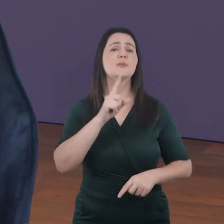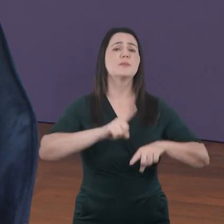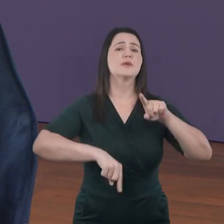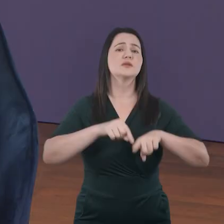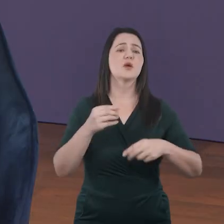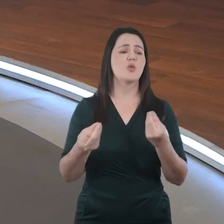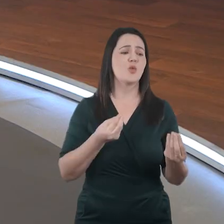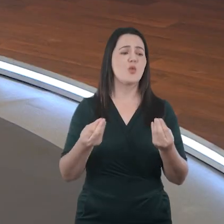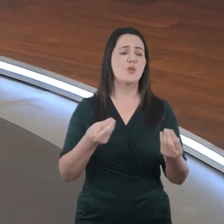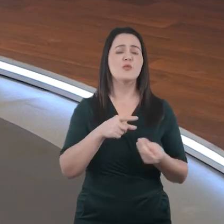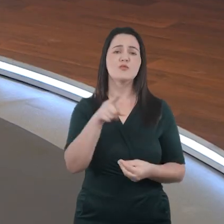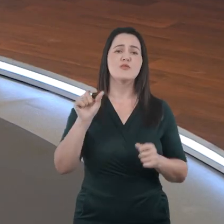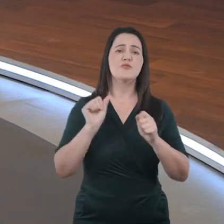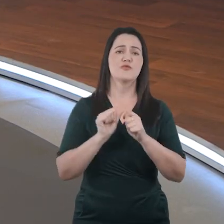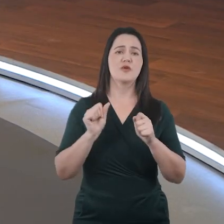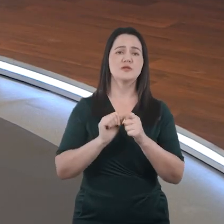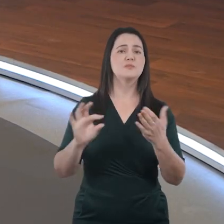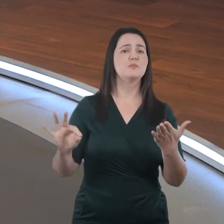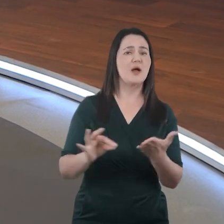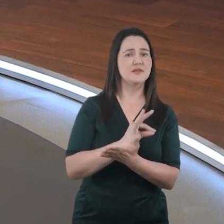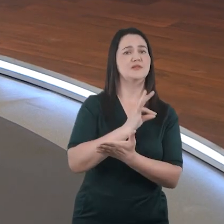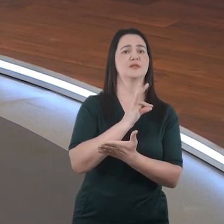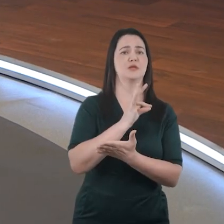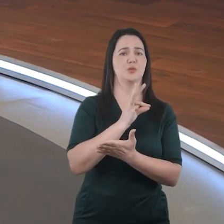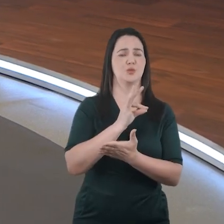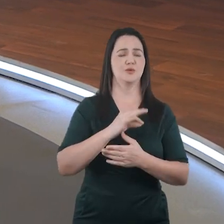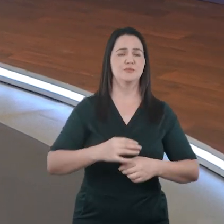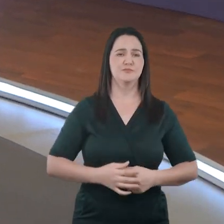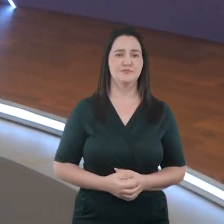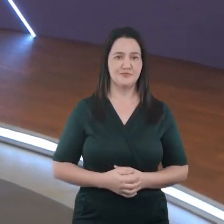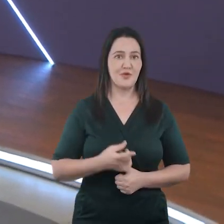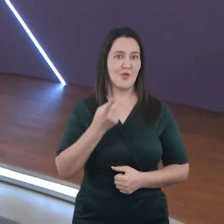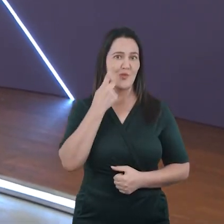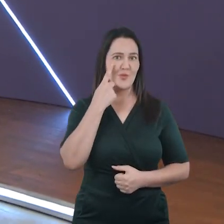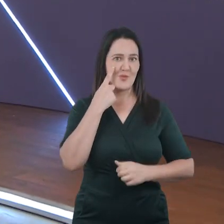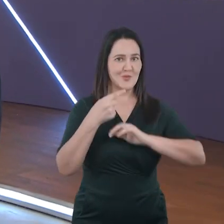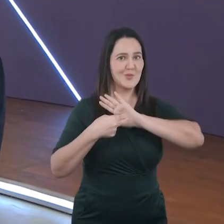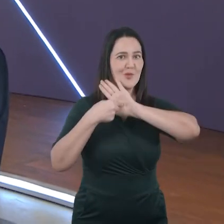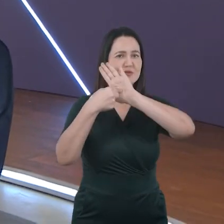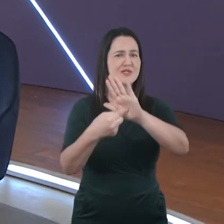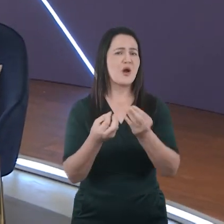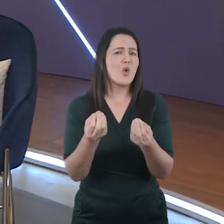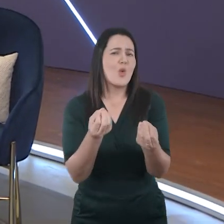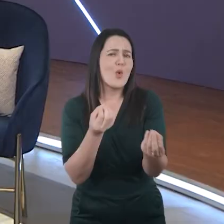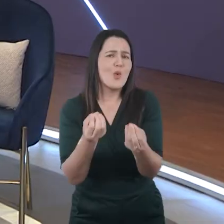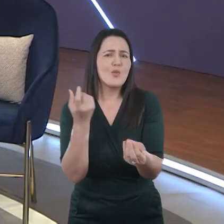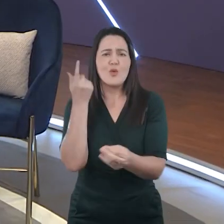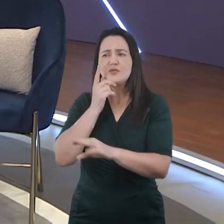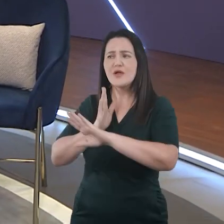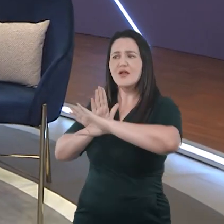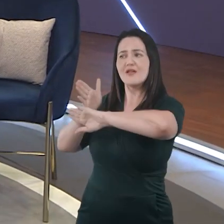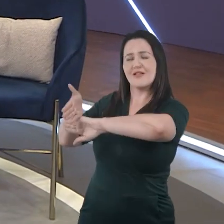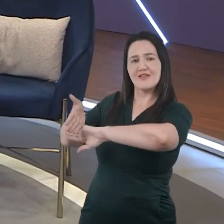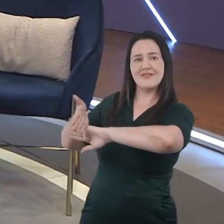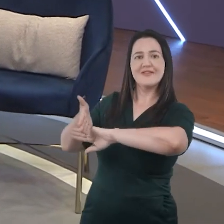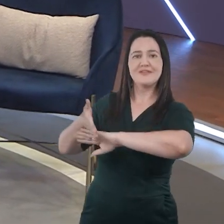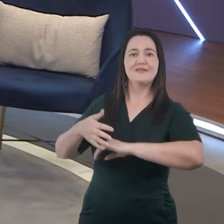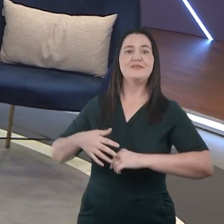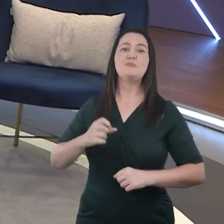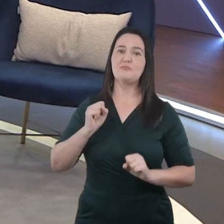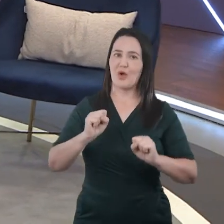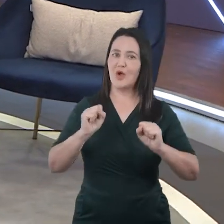bom? Para que você tenha esse material, você tem que fazer a sua matrícula na escola bíblica. E eu vou te